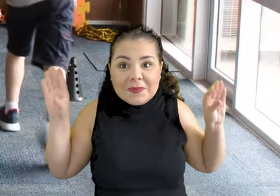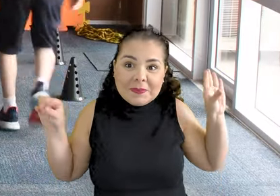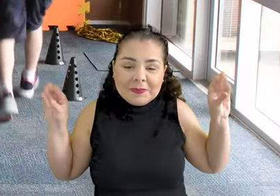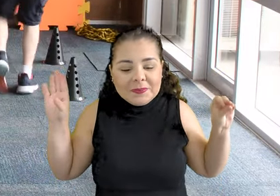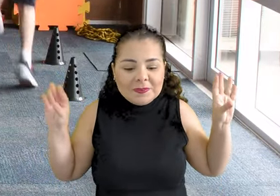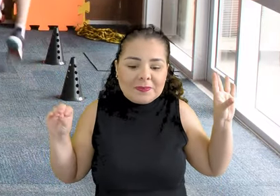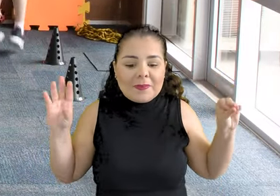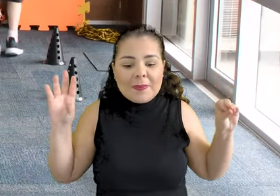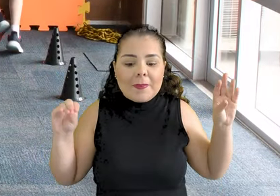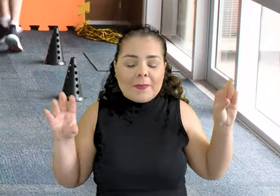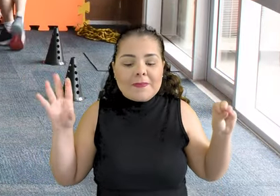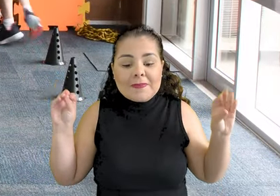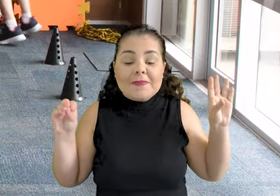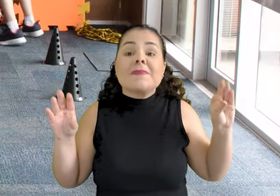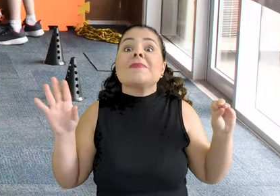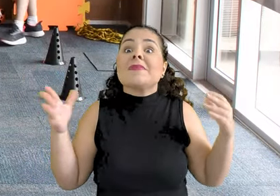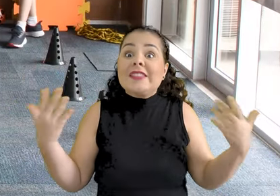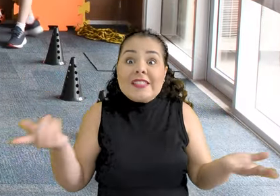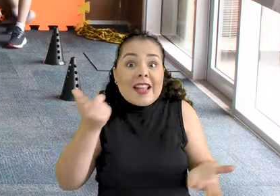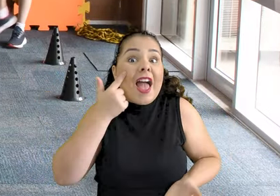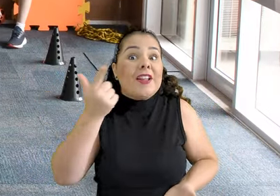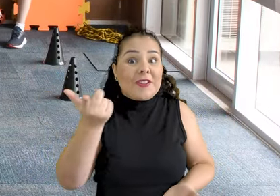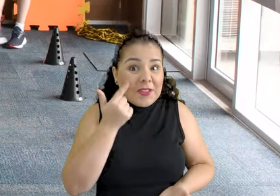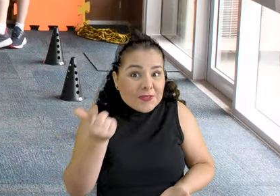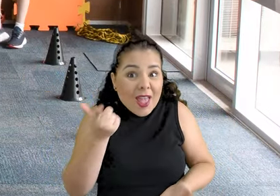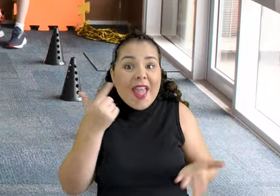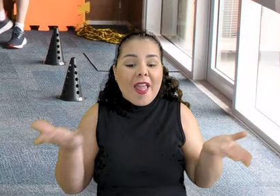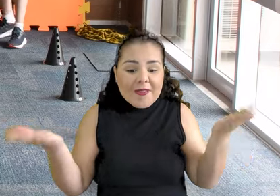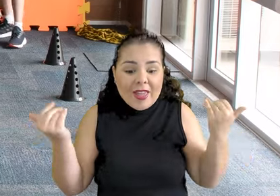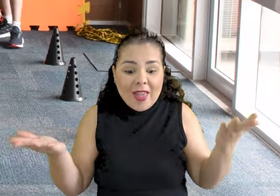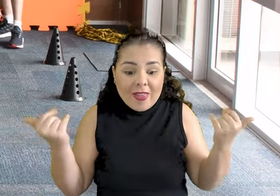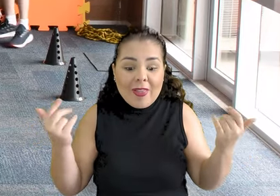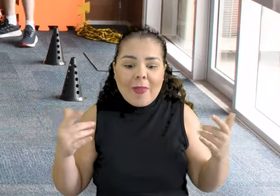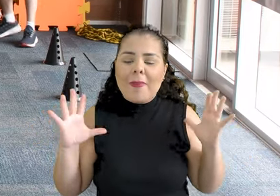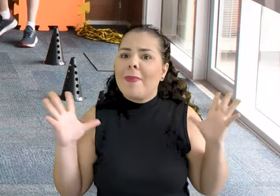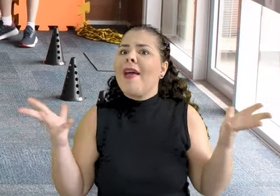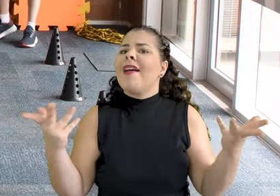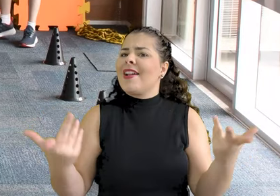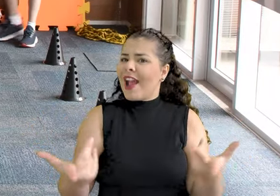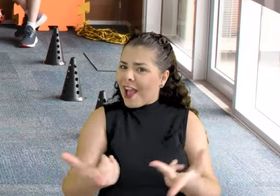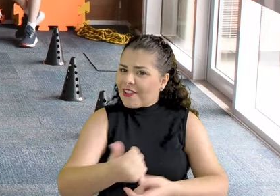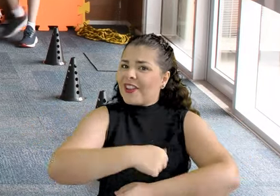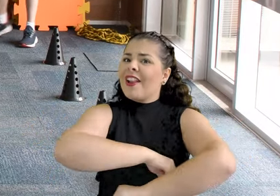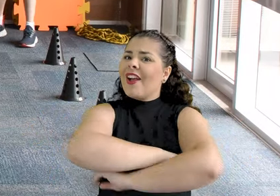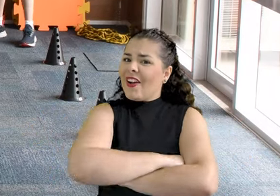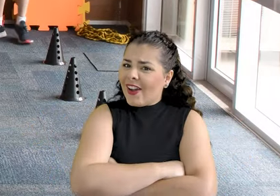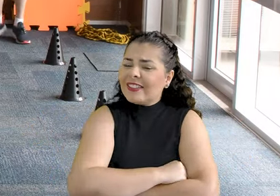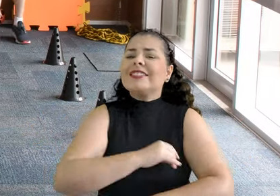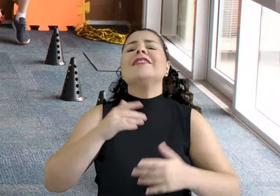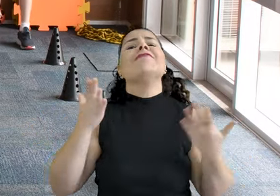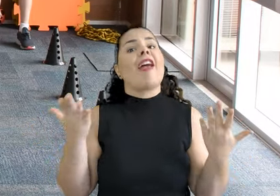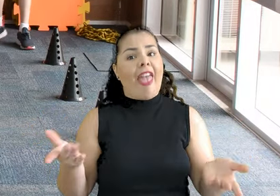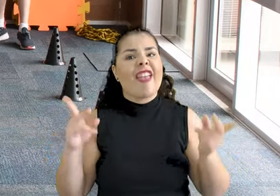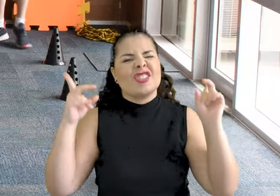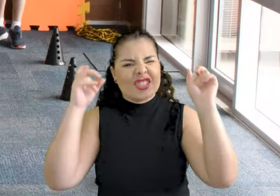cara! Foi demais, hein? Aê! Beleza, vamos sair todo mundo junto?